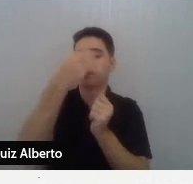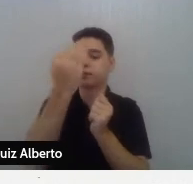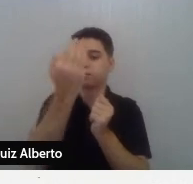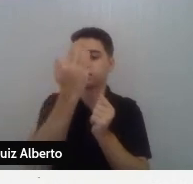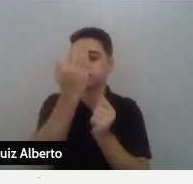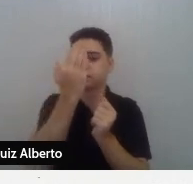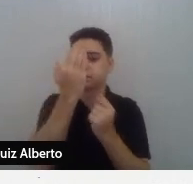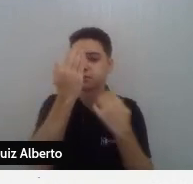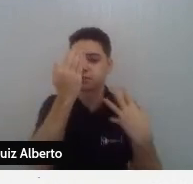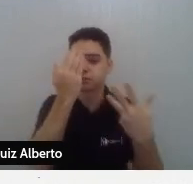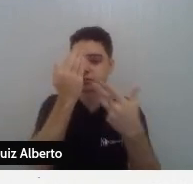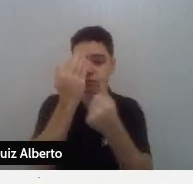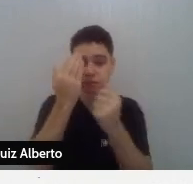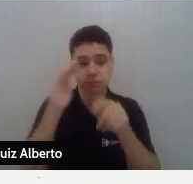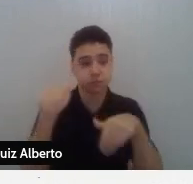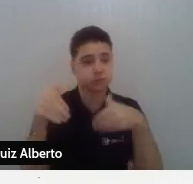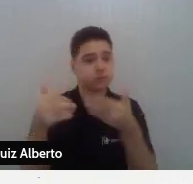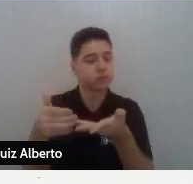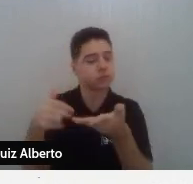né? Então aqui eu fiz